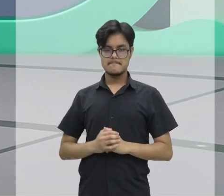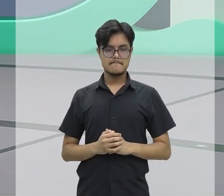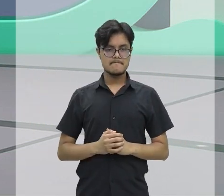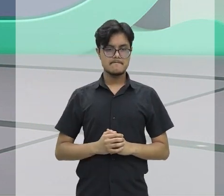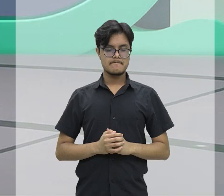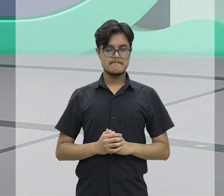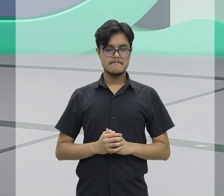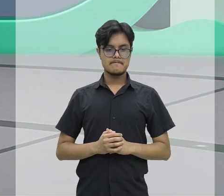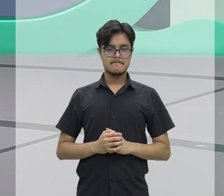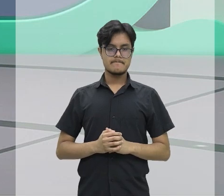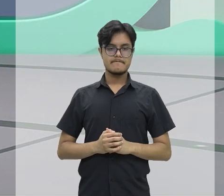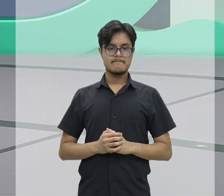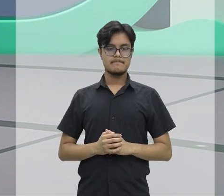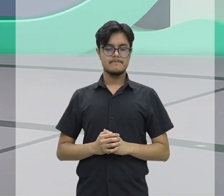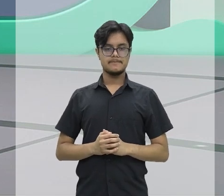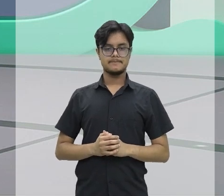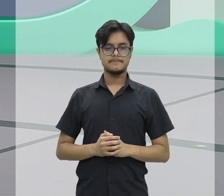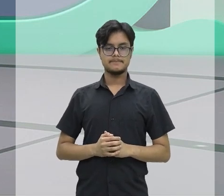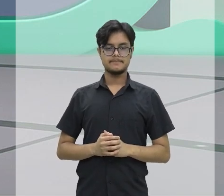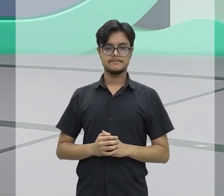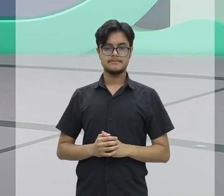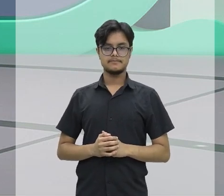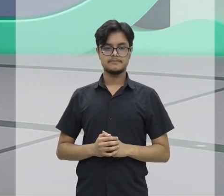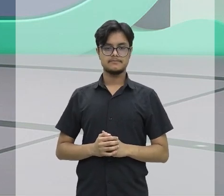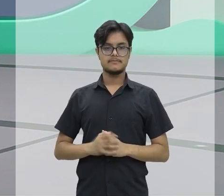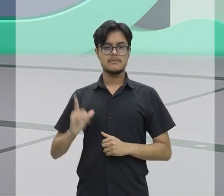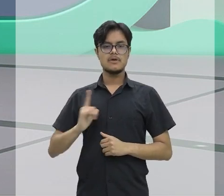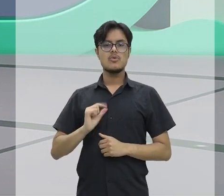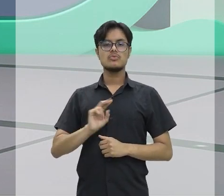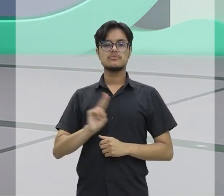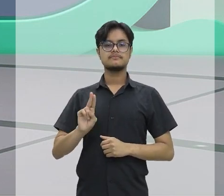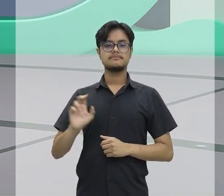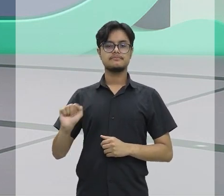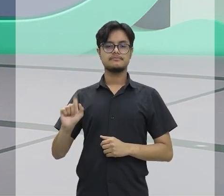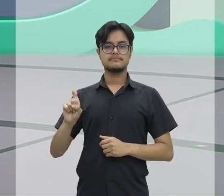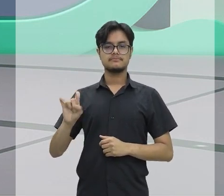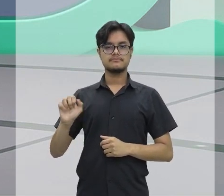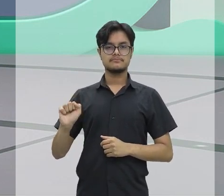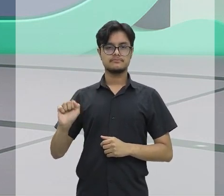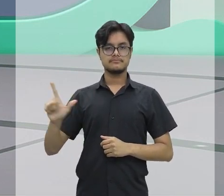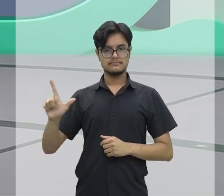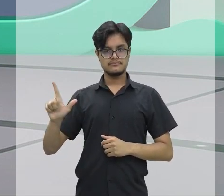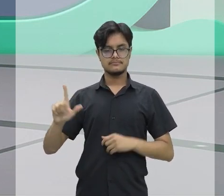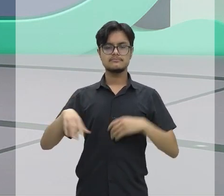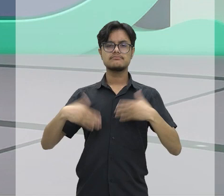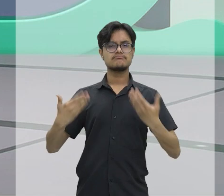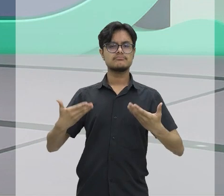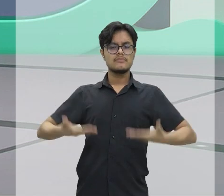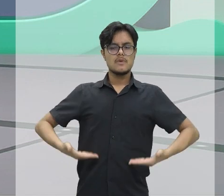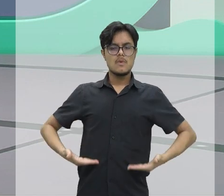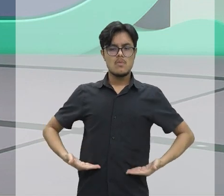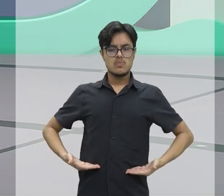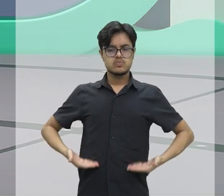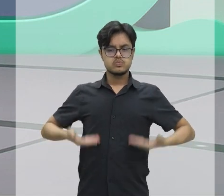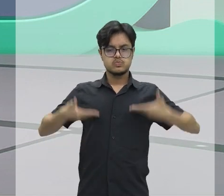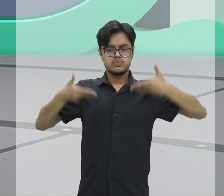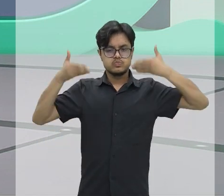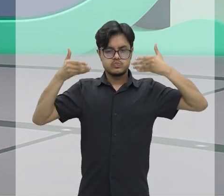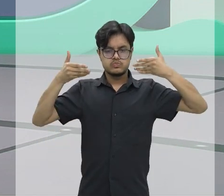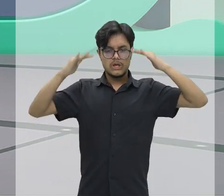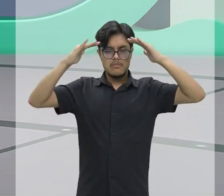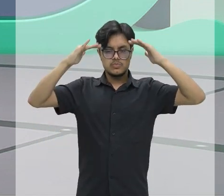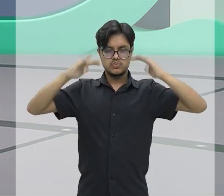ó. Primeiro que a gente observa é o esqueleto axial. E a gente vai ter essa porção superior aí do nosso esqueleto, como a gente